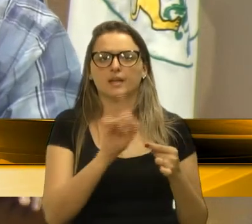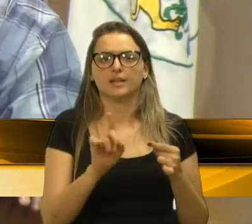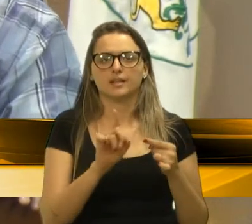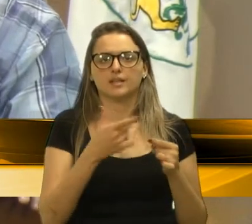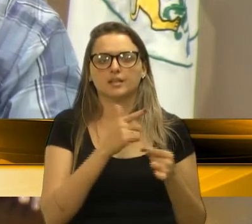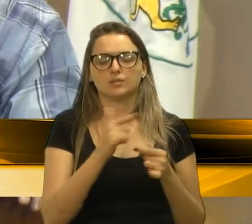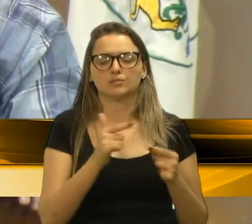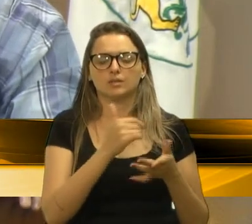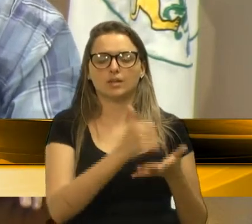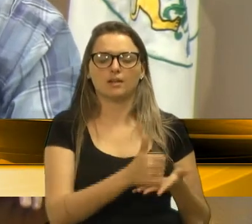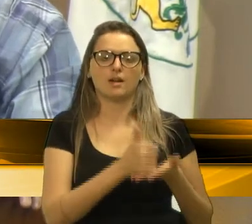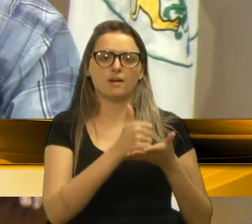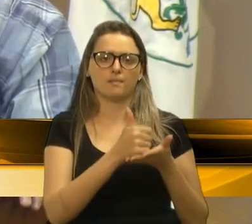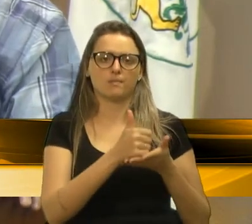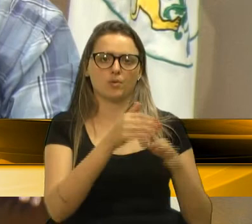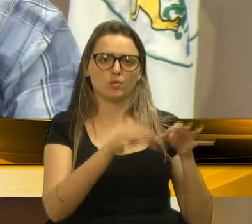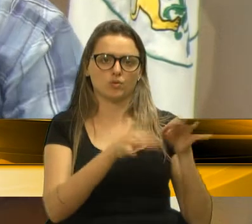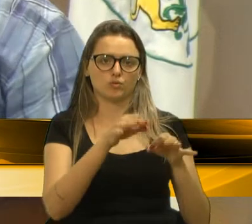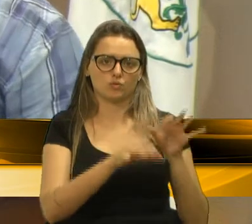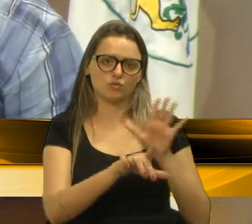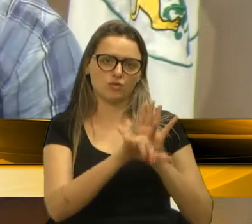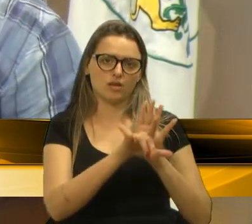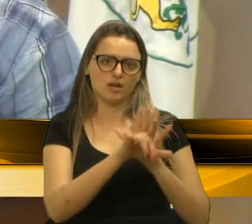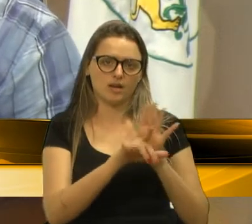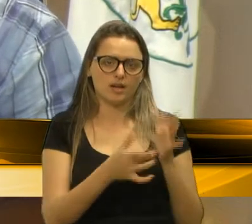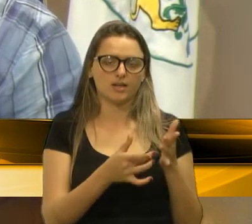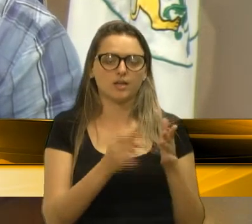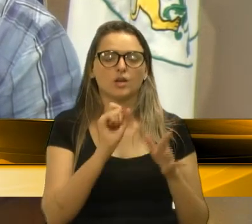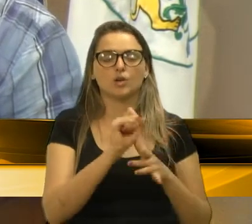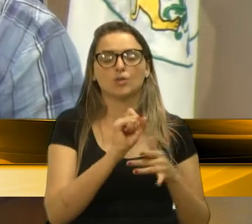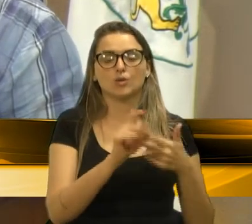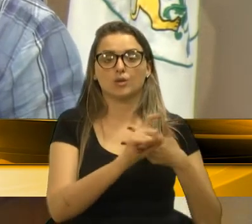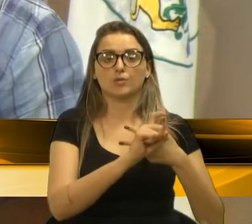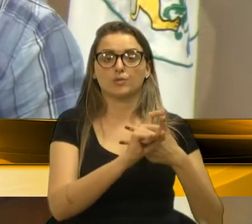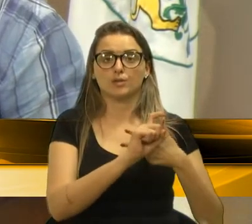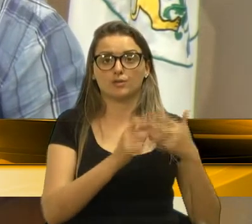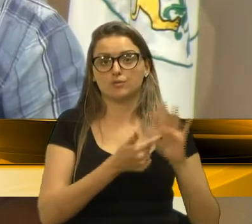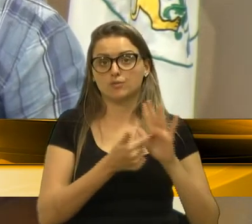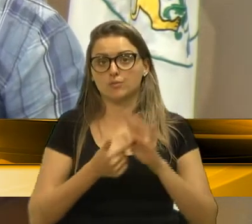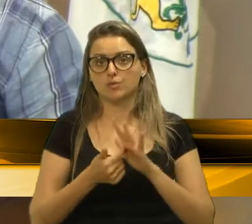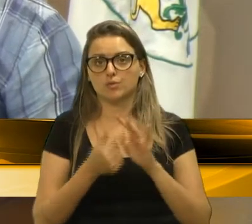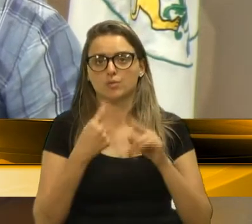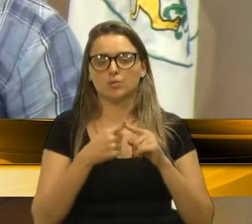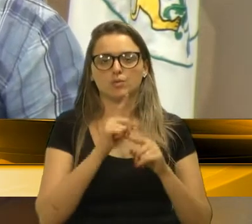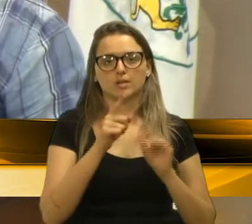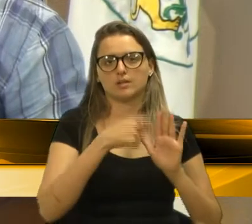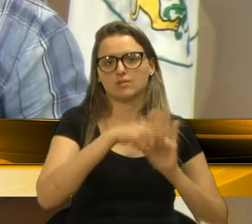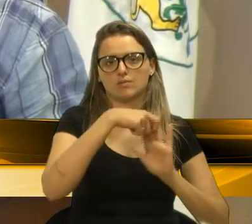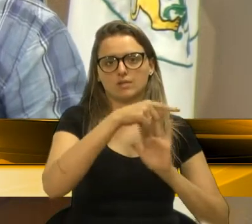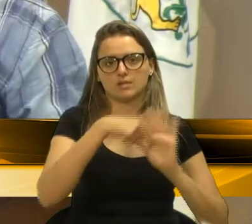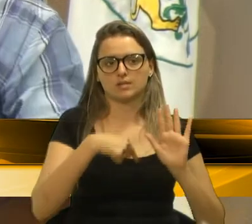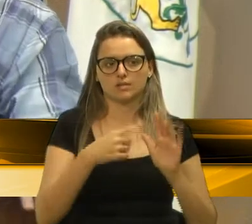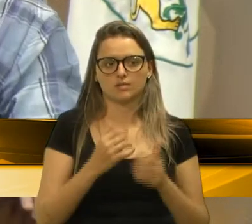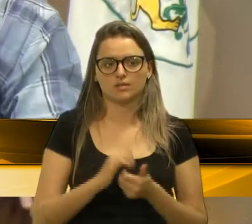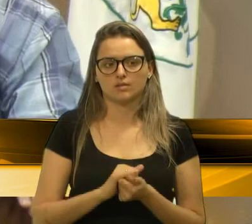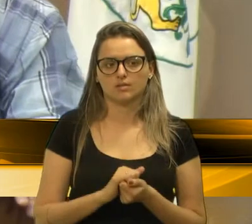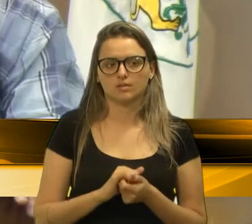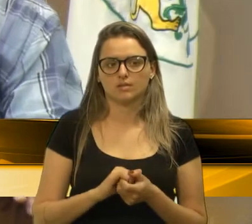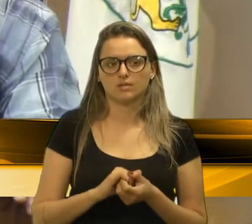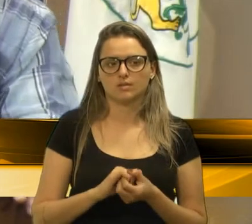jurídica alinhavados pelo executivo e nenhuma delas a gente